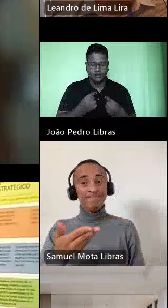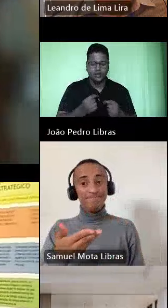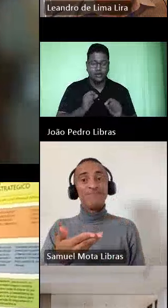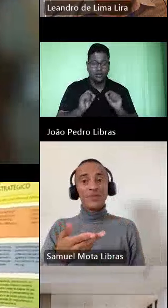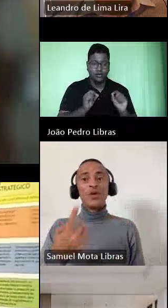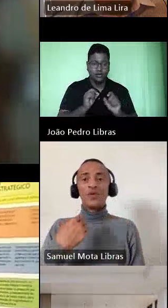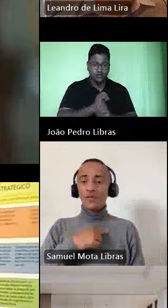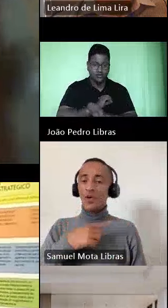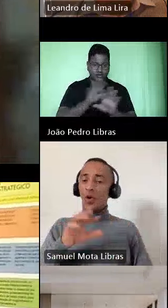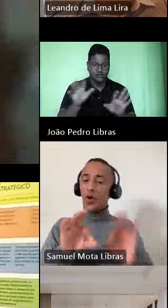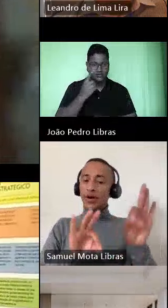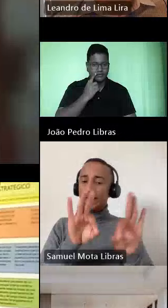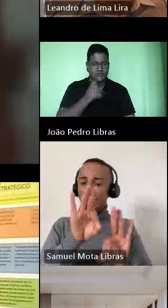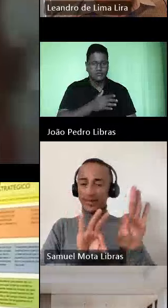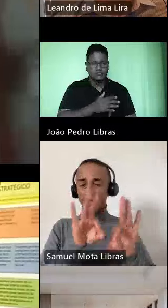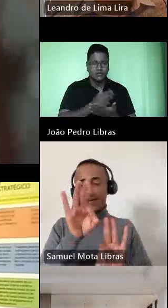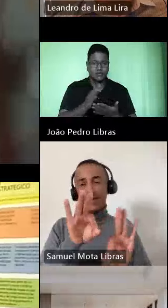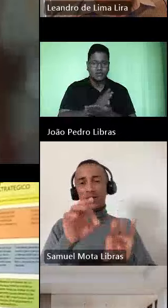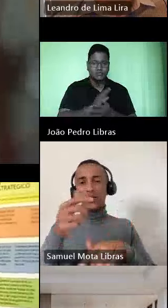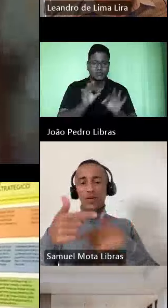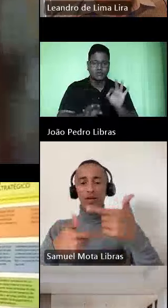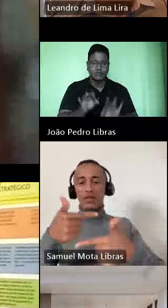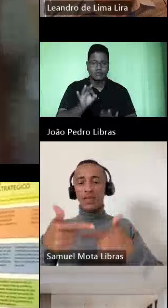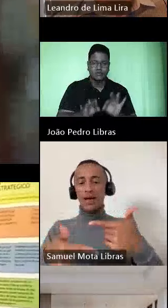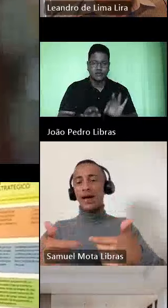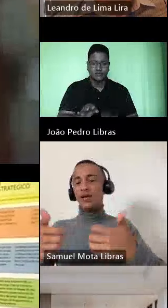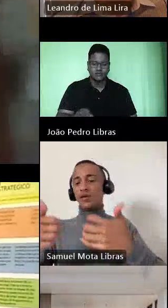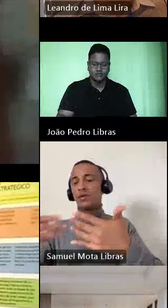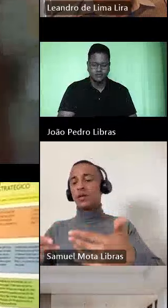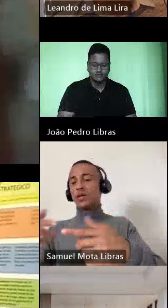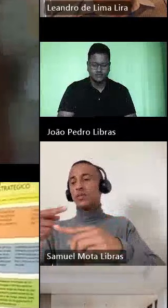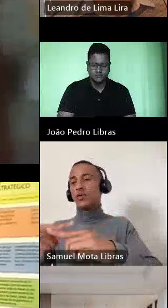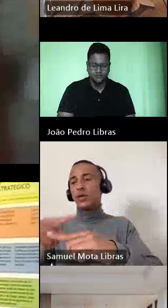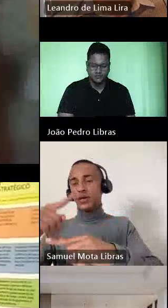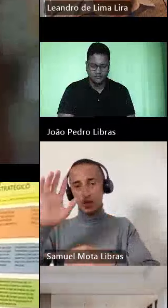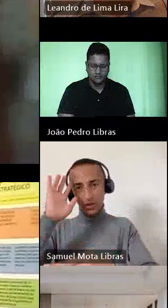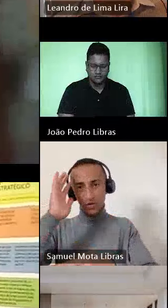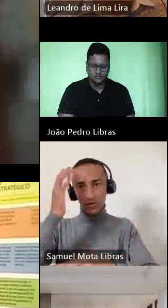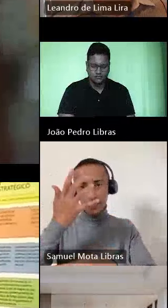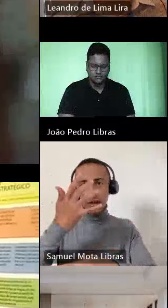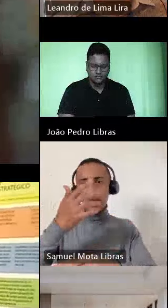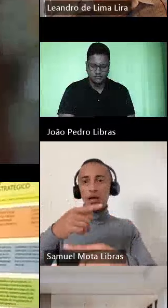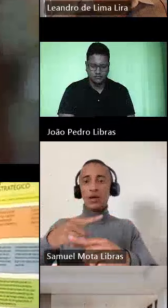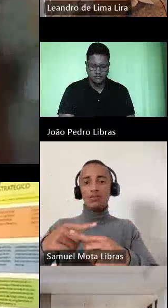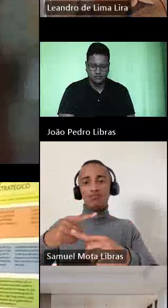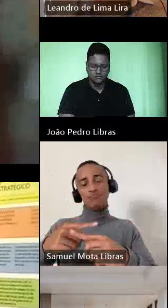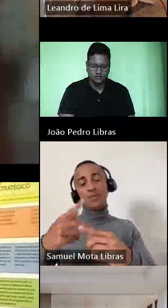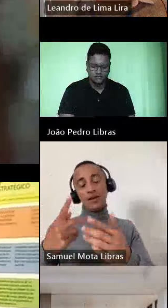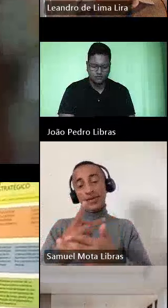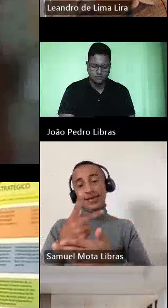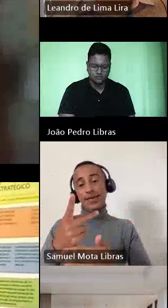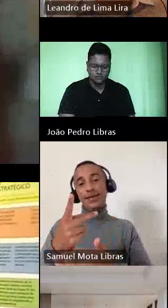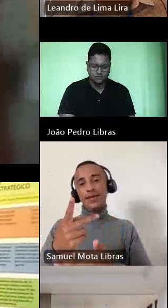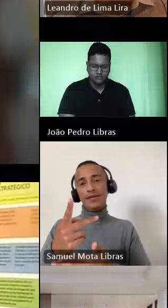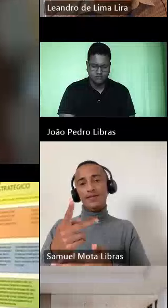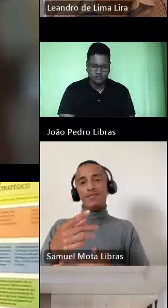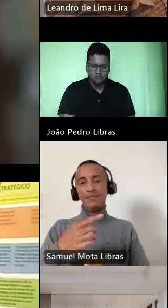e justificando Porque que a gente Tomou determinada decisão apesar do do do Medo aí do apagão das canetas né super Obrigada